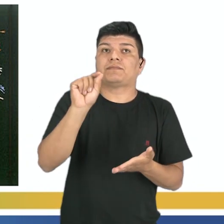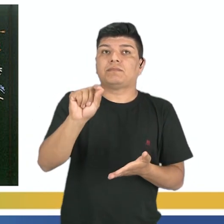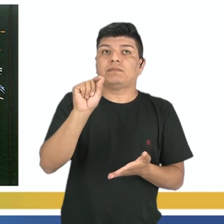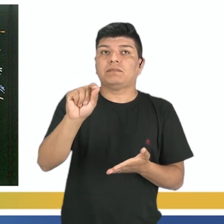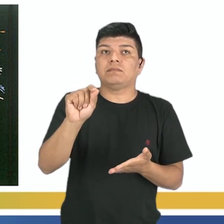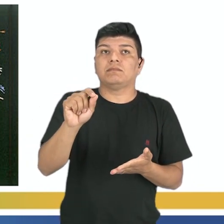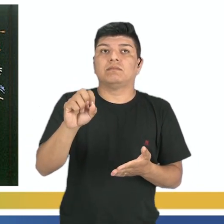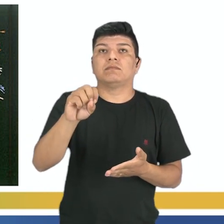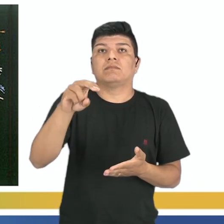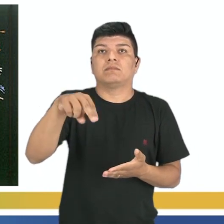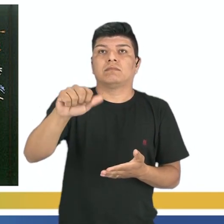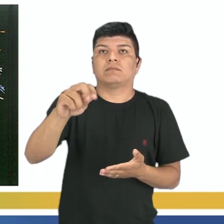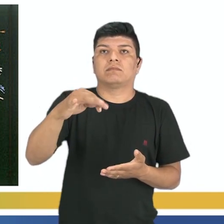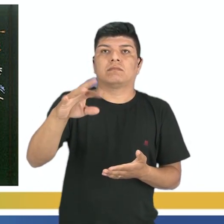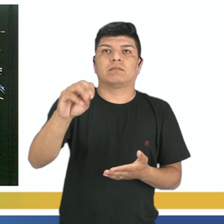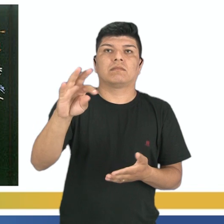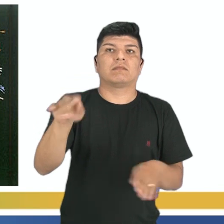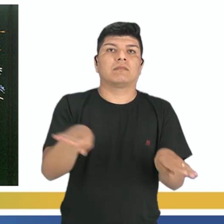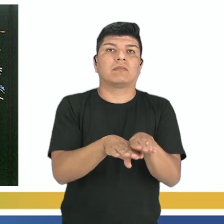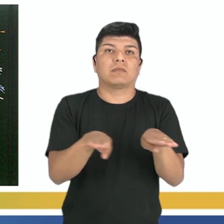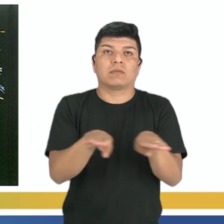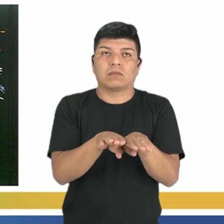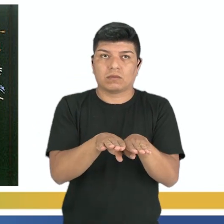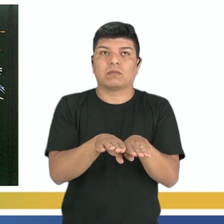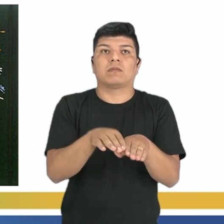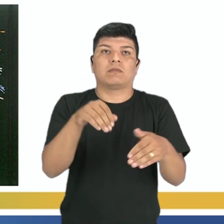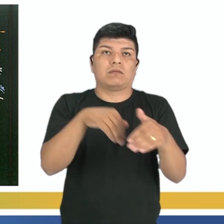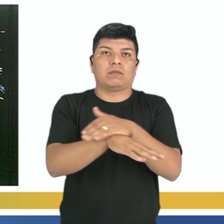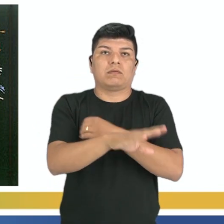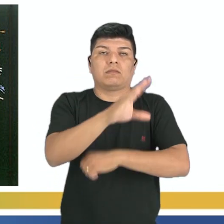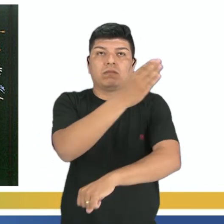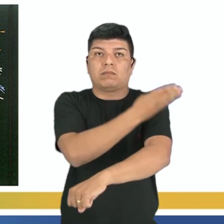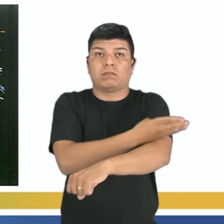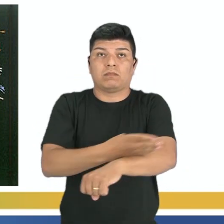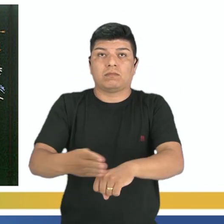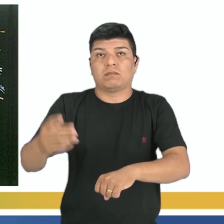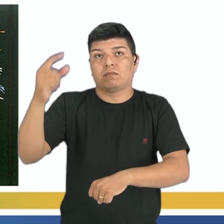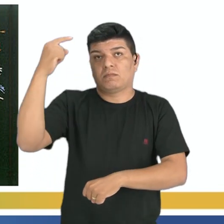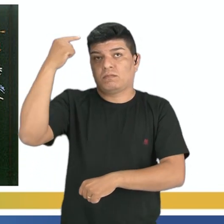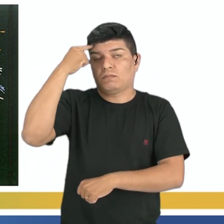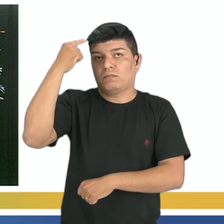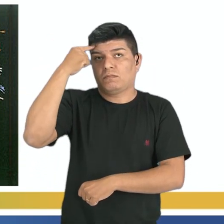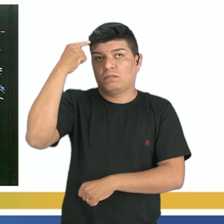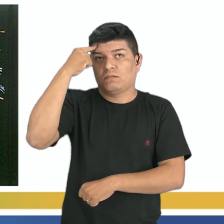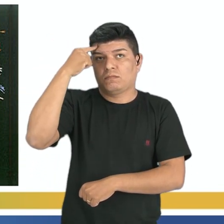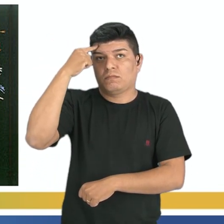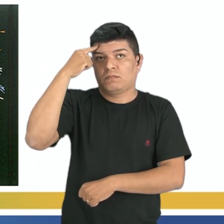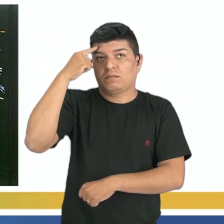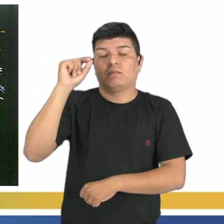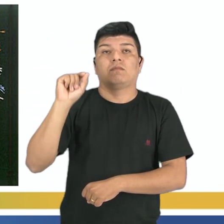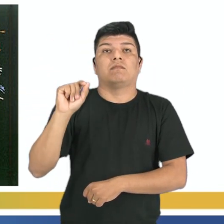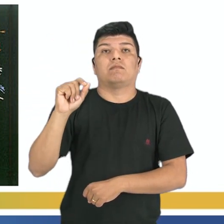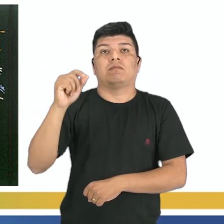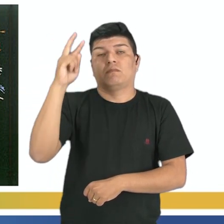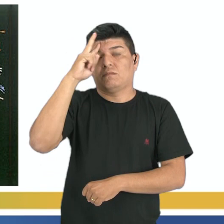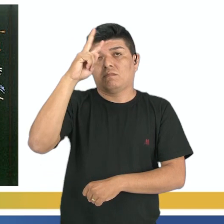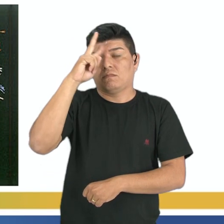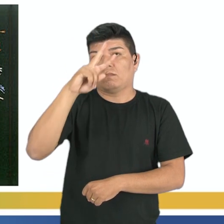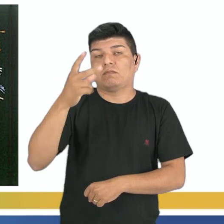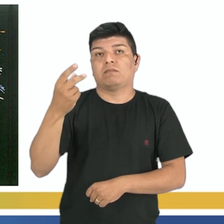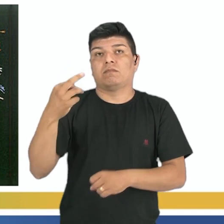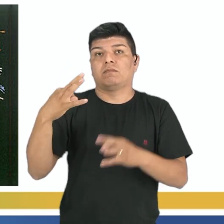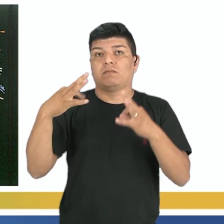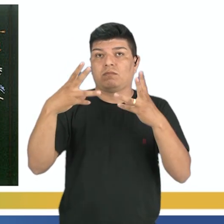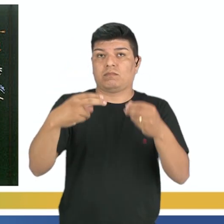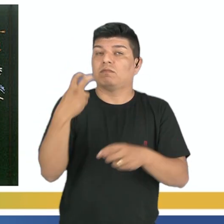aos anautas, né, que eram os guardiões das tradições, manter a memória das lendas, né, e fatos históricos que